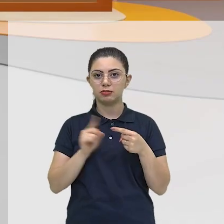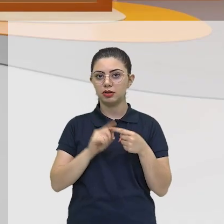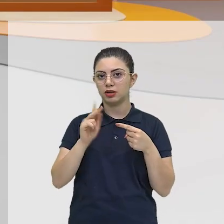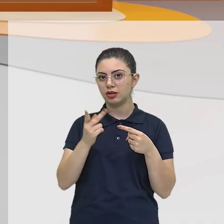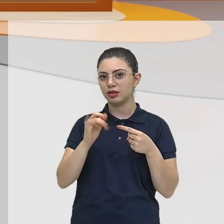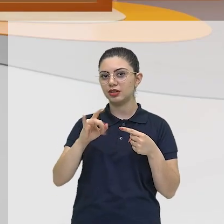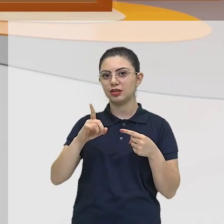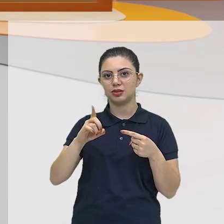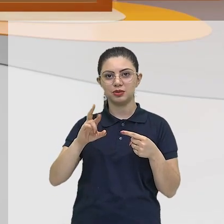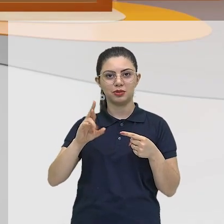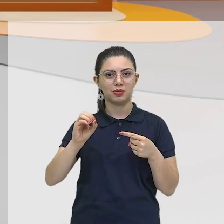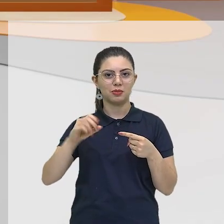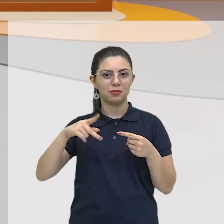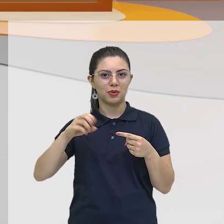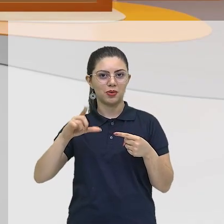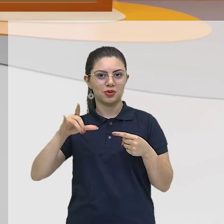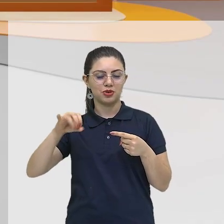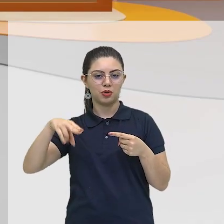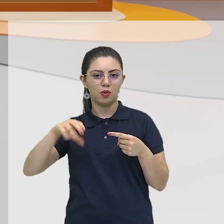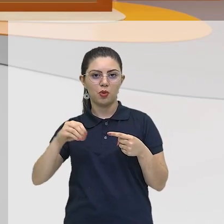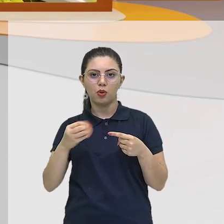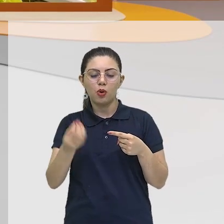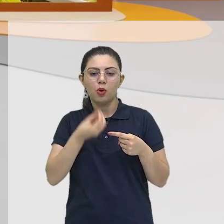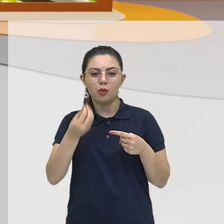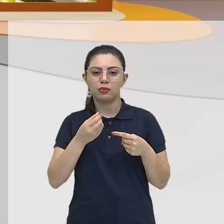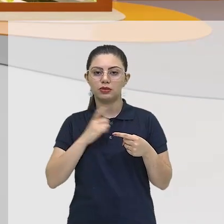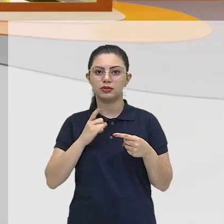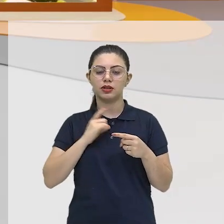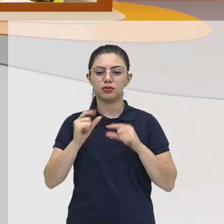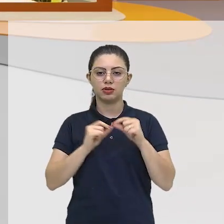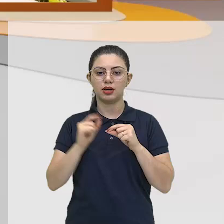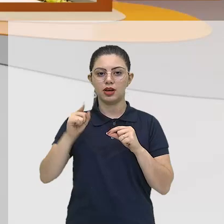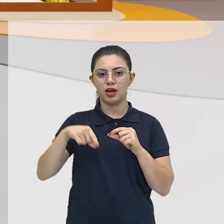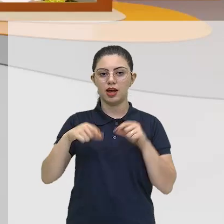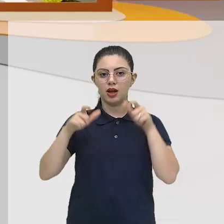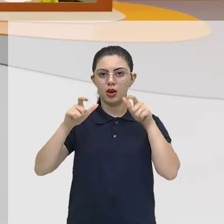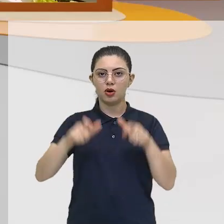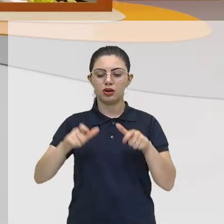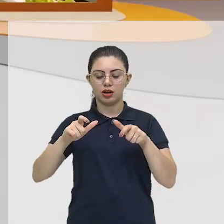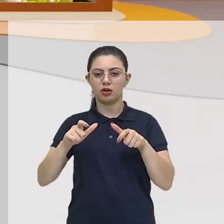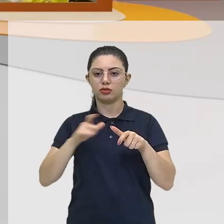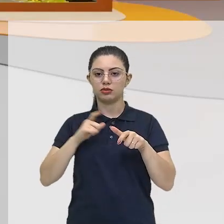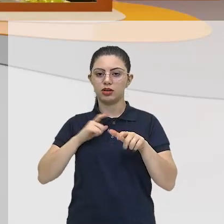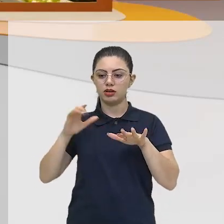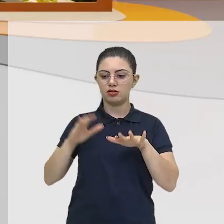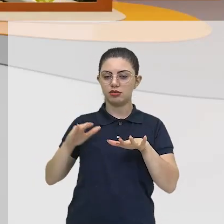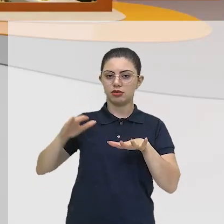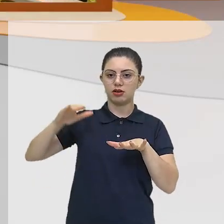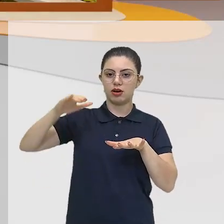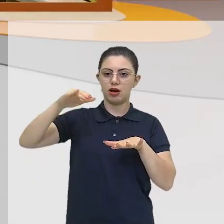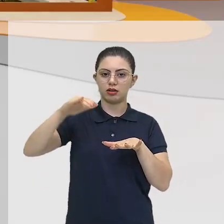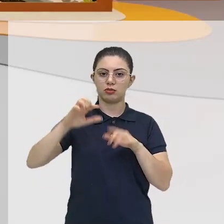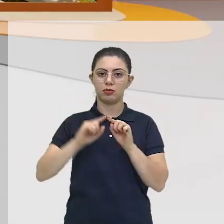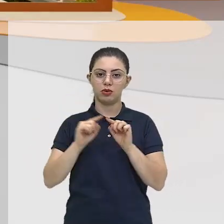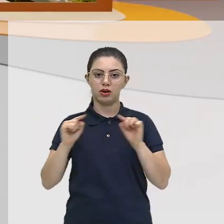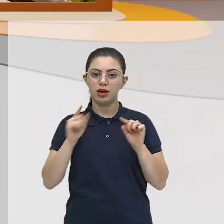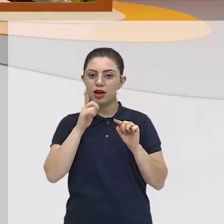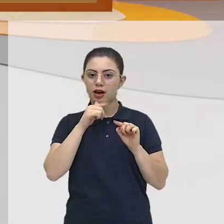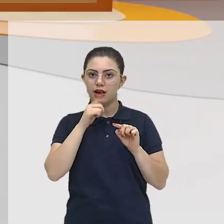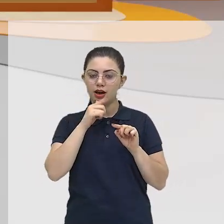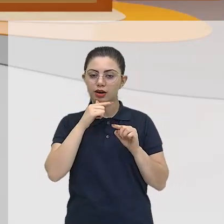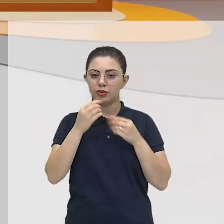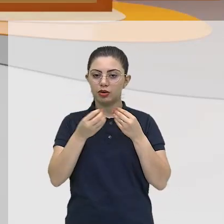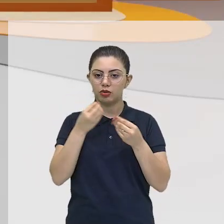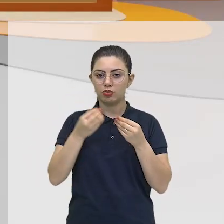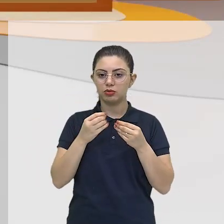ali normalmente em áreas altas, elevadas, porém a água ela está diretamente ligada às raízes, não tem utilização